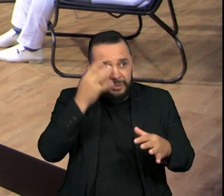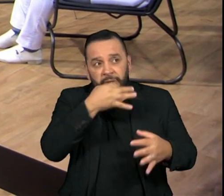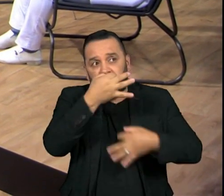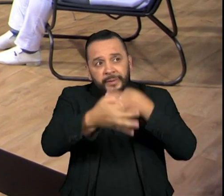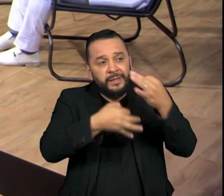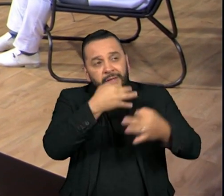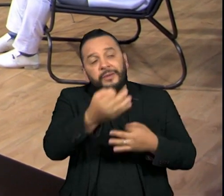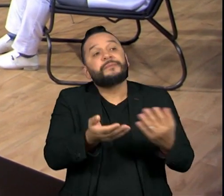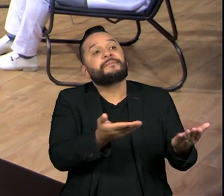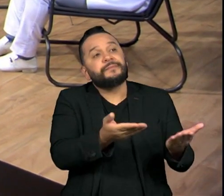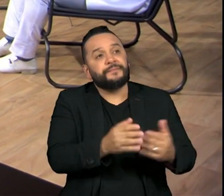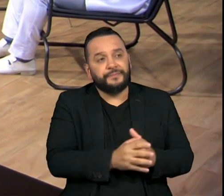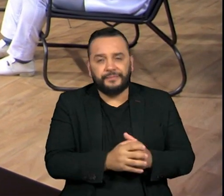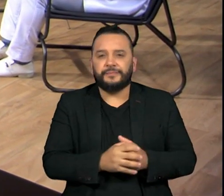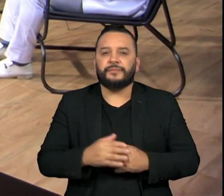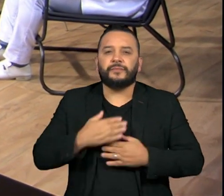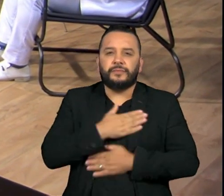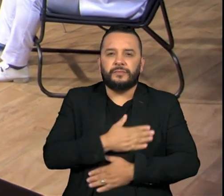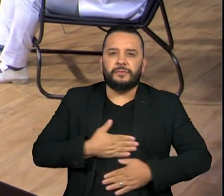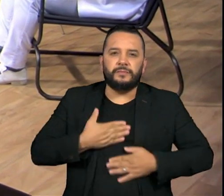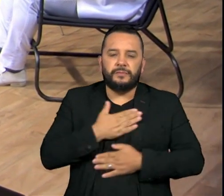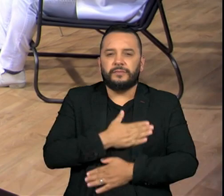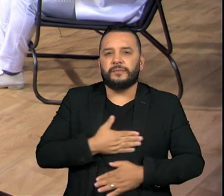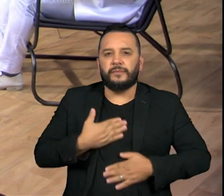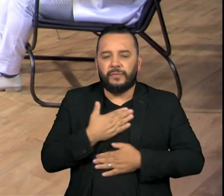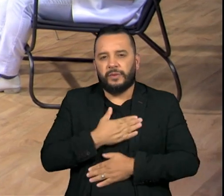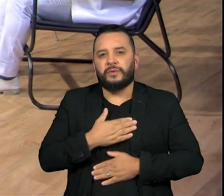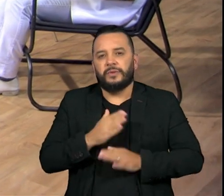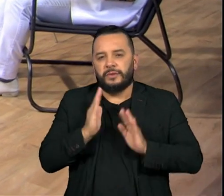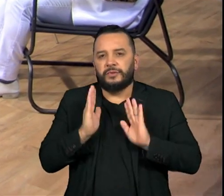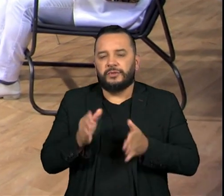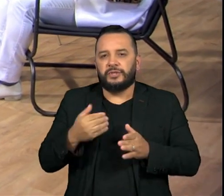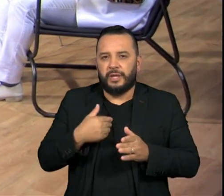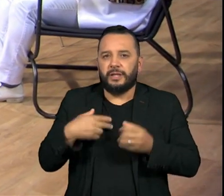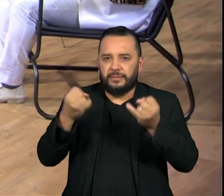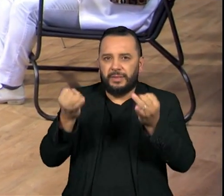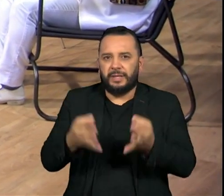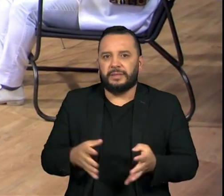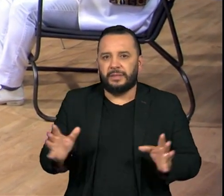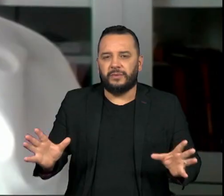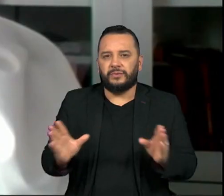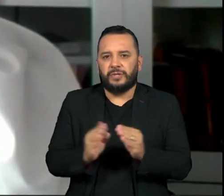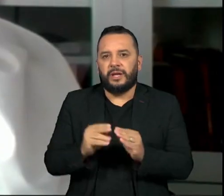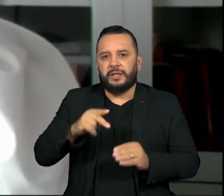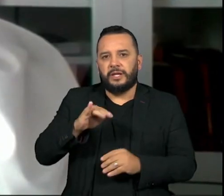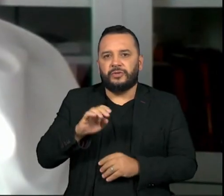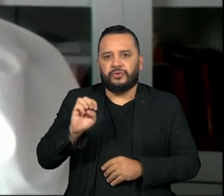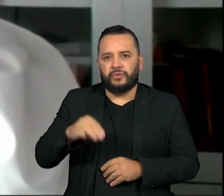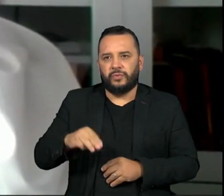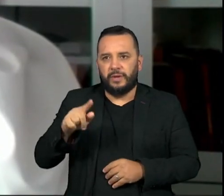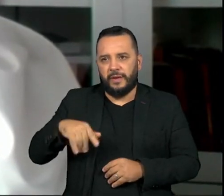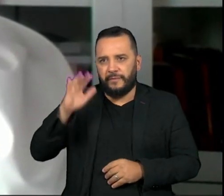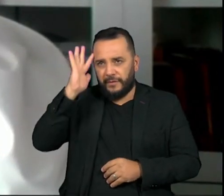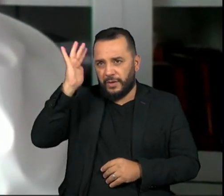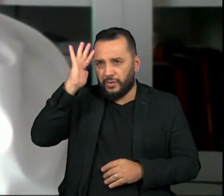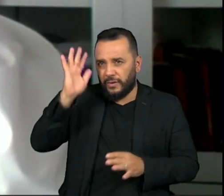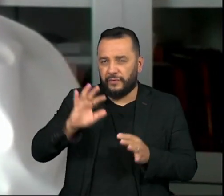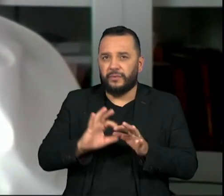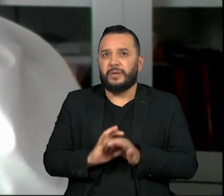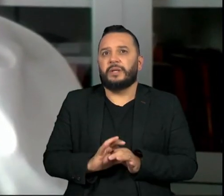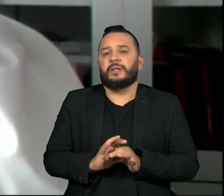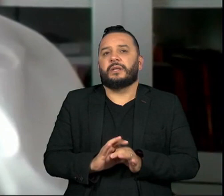eu gosto muito de uma definição, de um filósofo liberal, porque